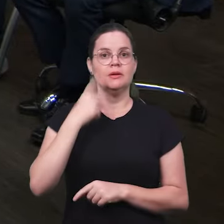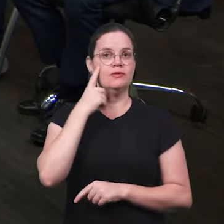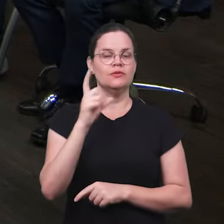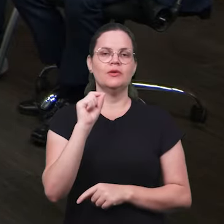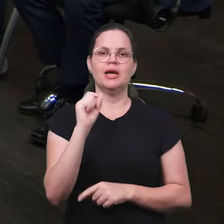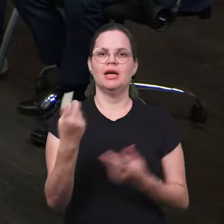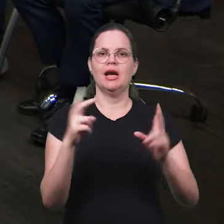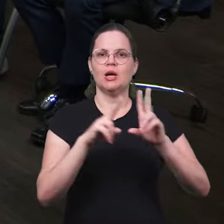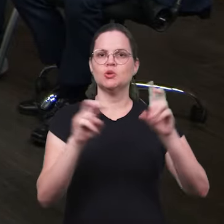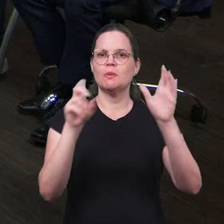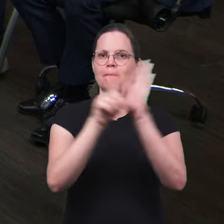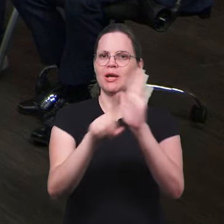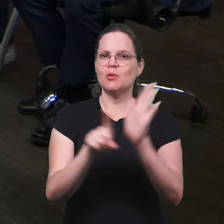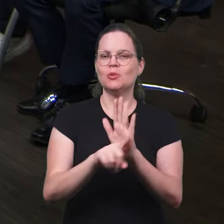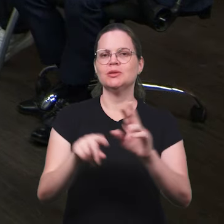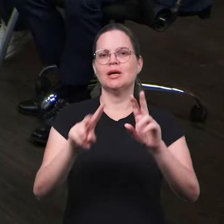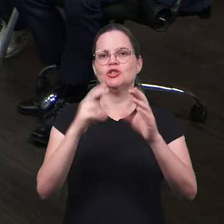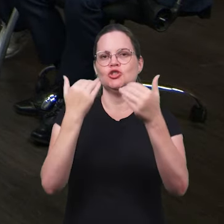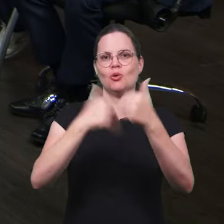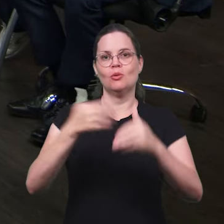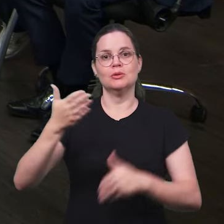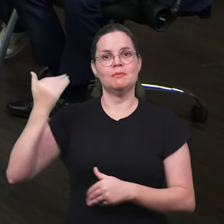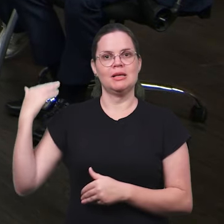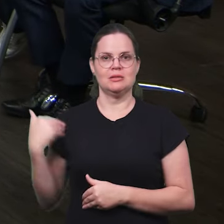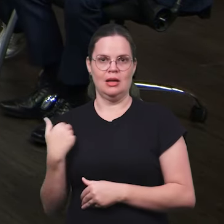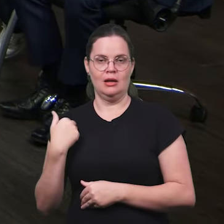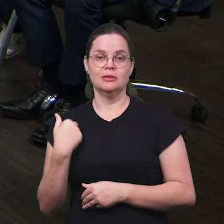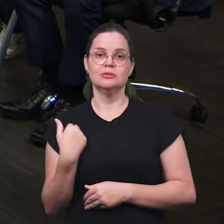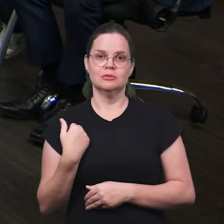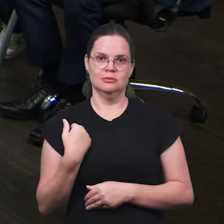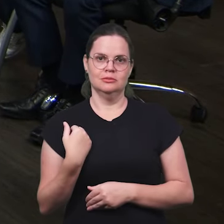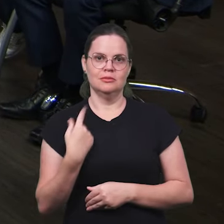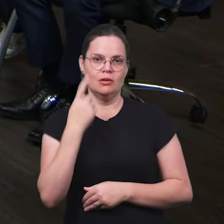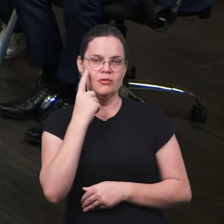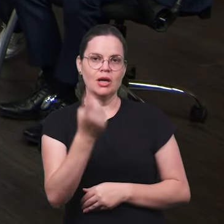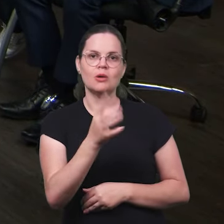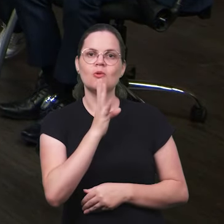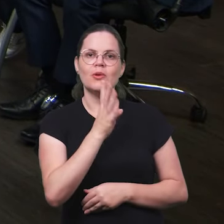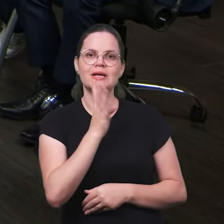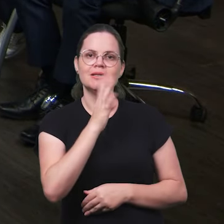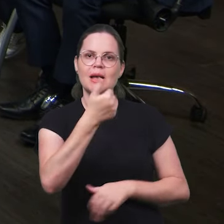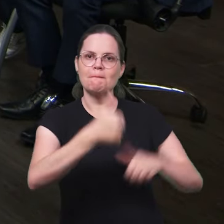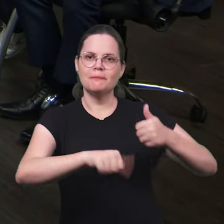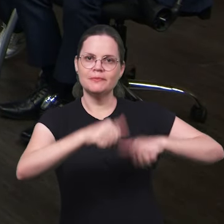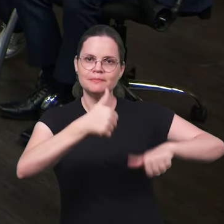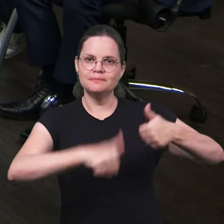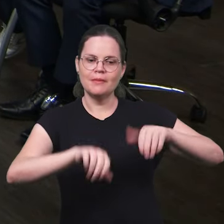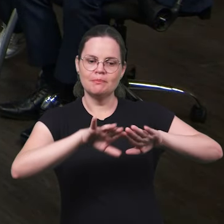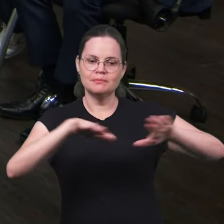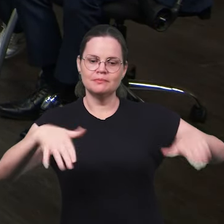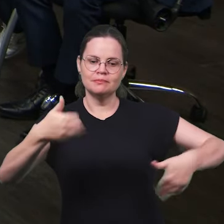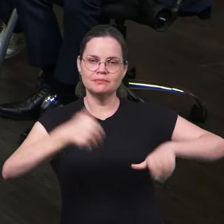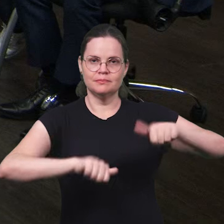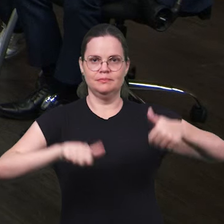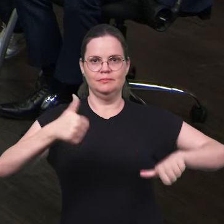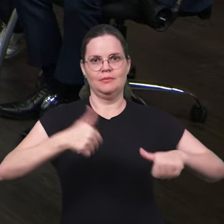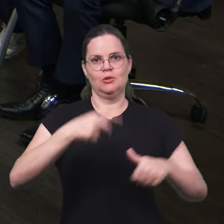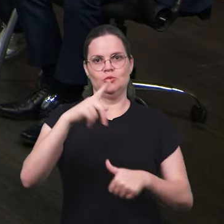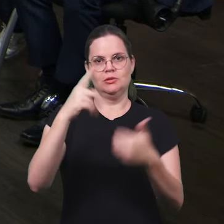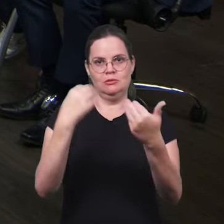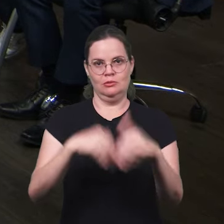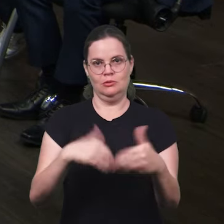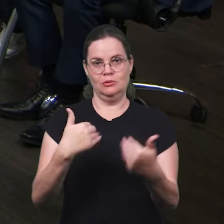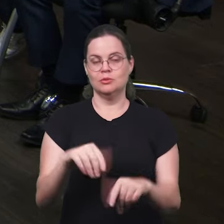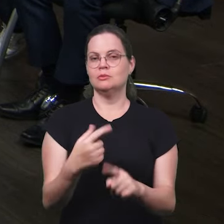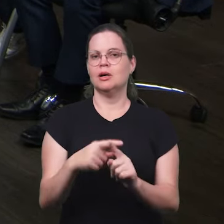concursos anteriores daquele que você está prestando. É importante conhecer a banca examinadora do seu concurso, porque a